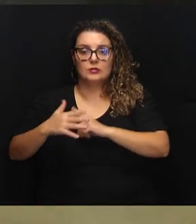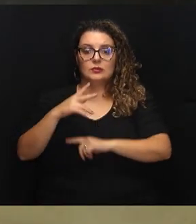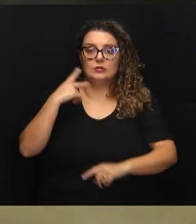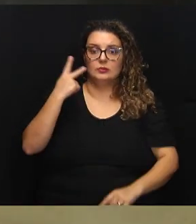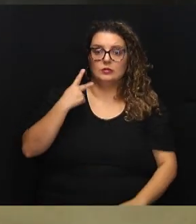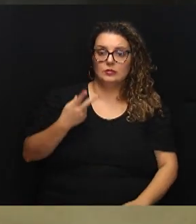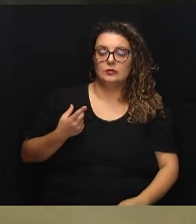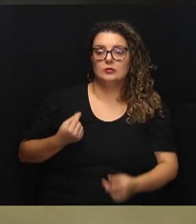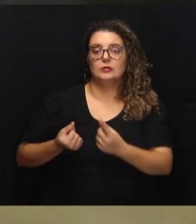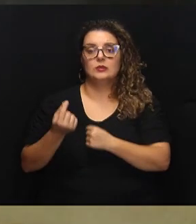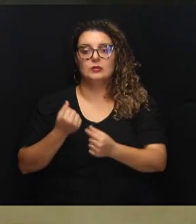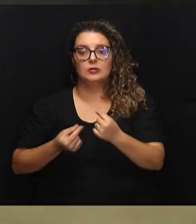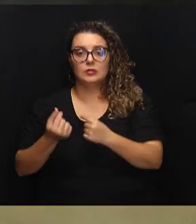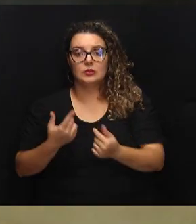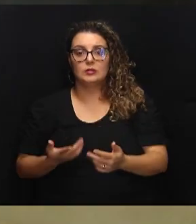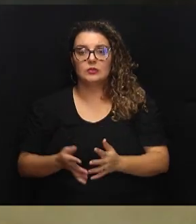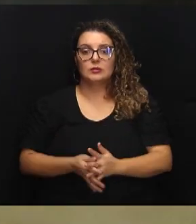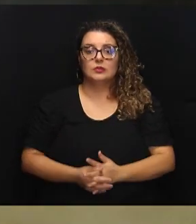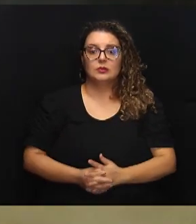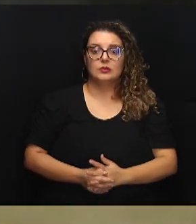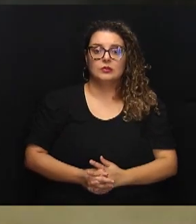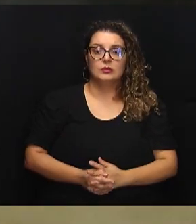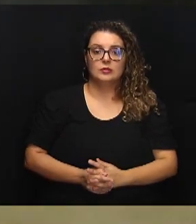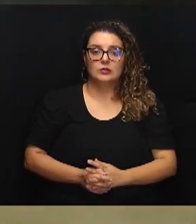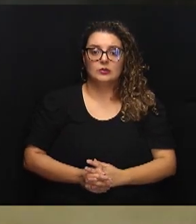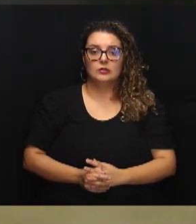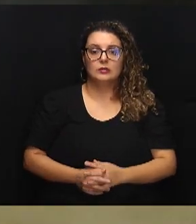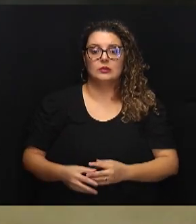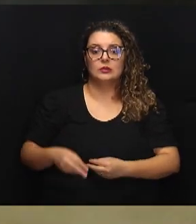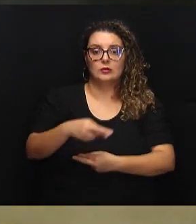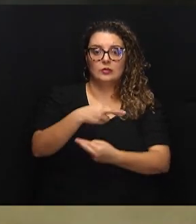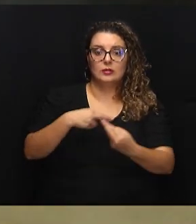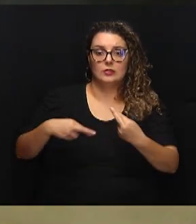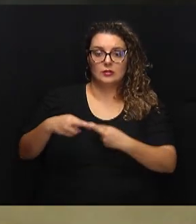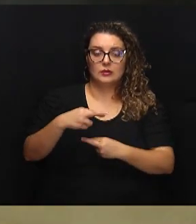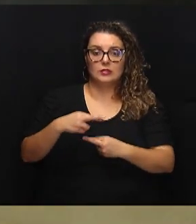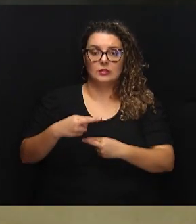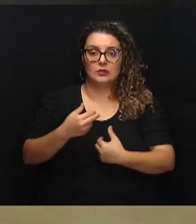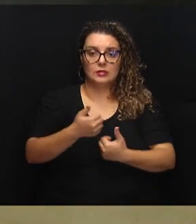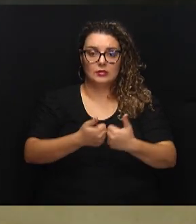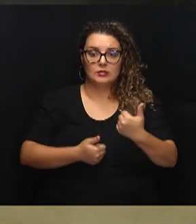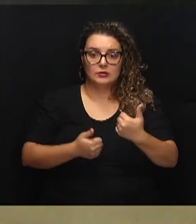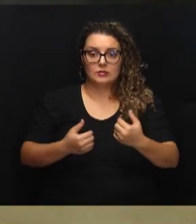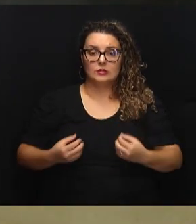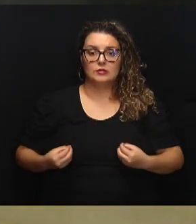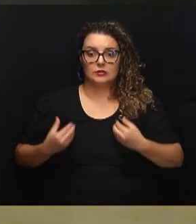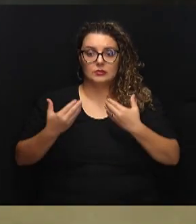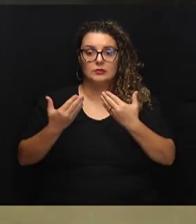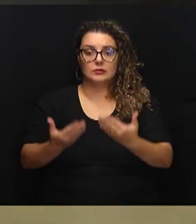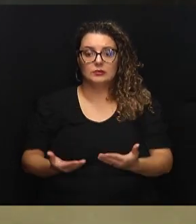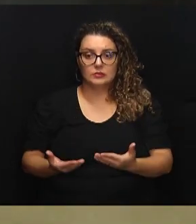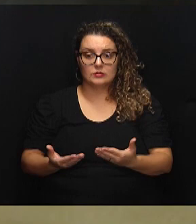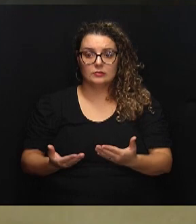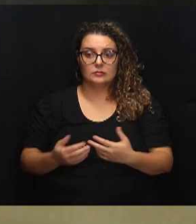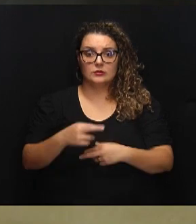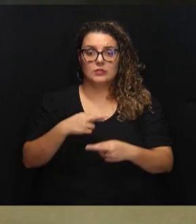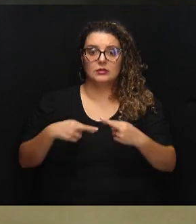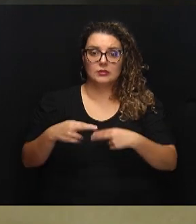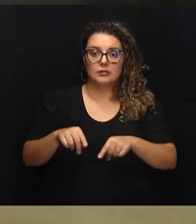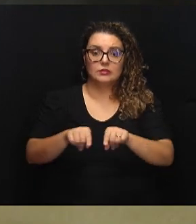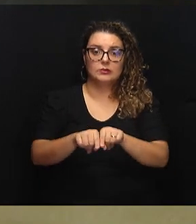política, econômica, né, em torno do futebol, e aí a gente traz para essa questão